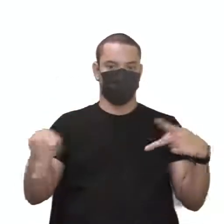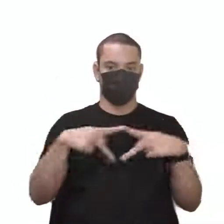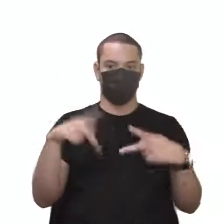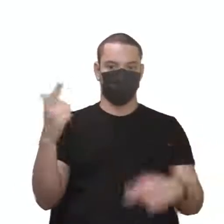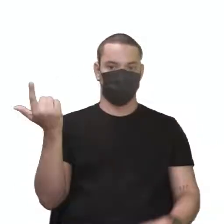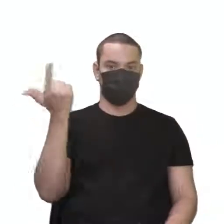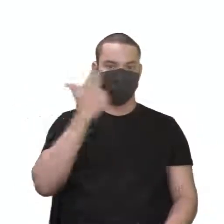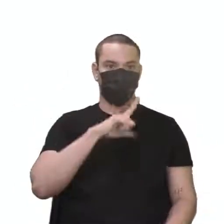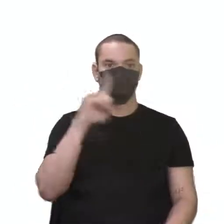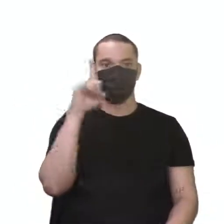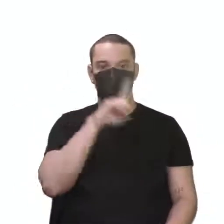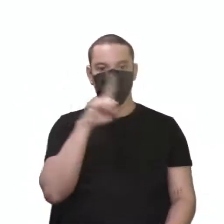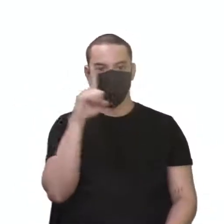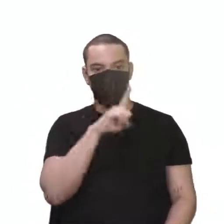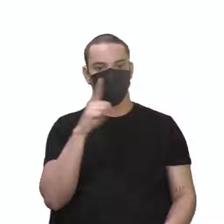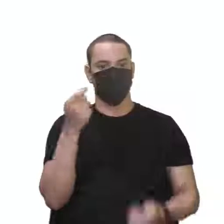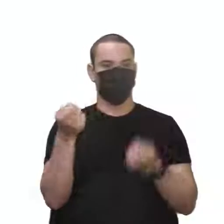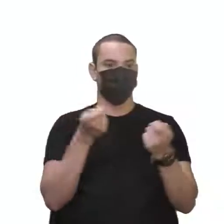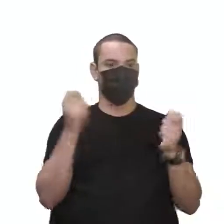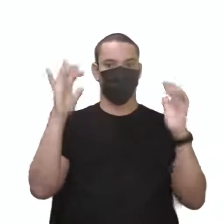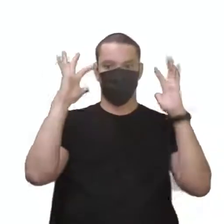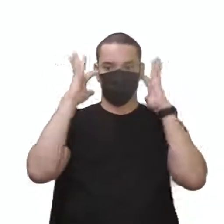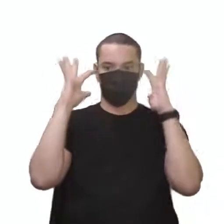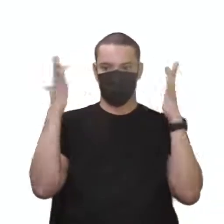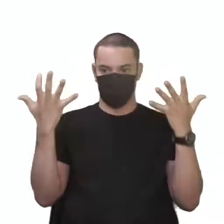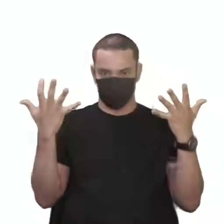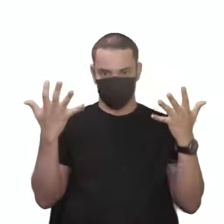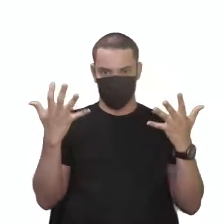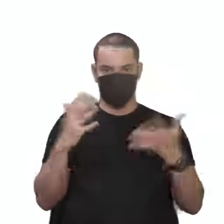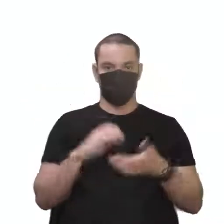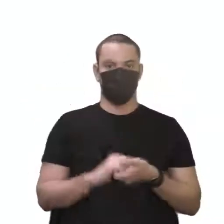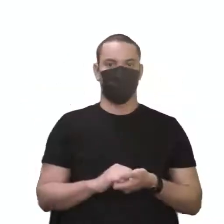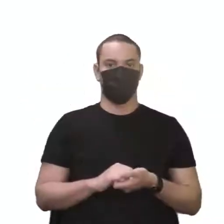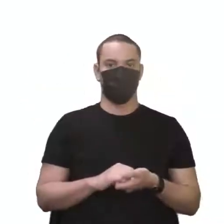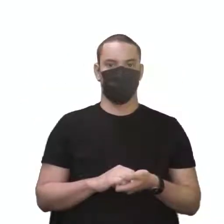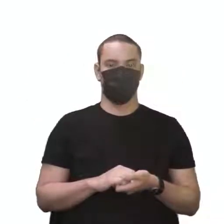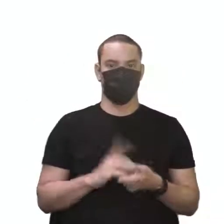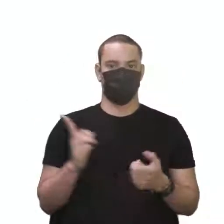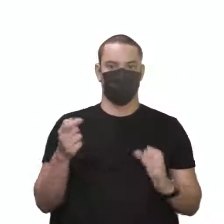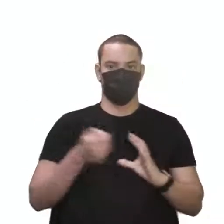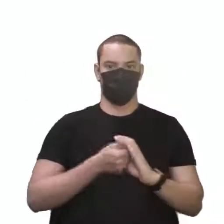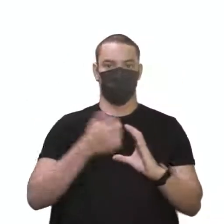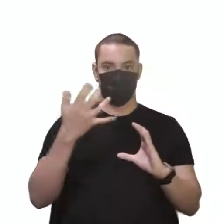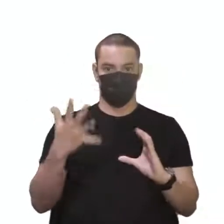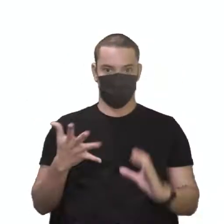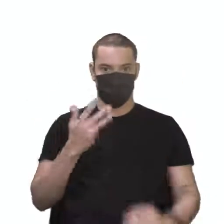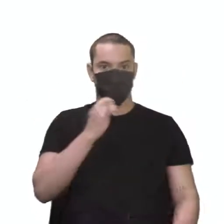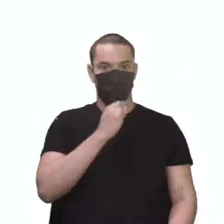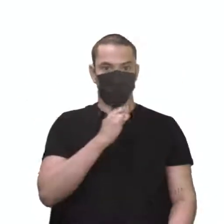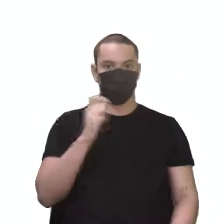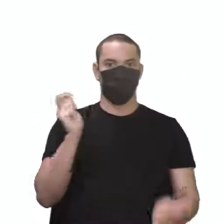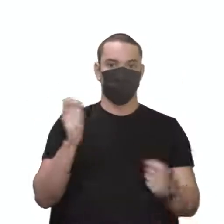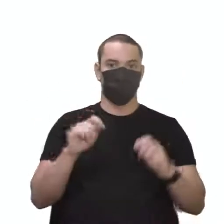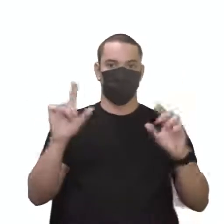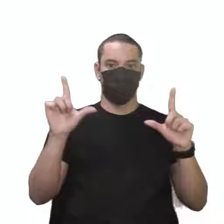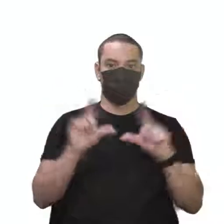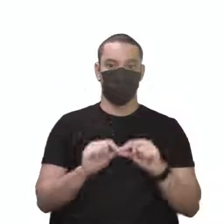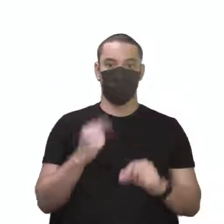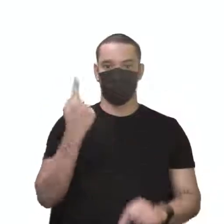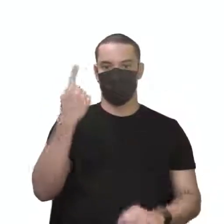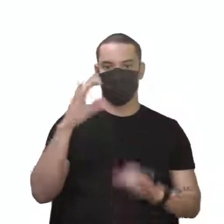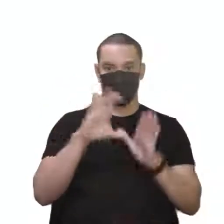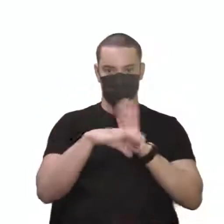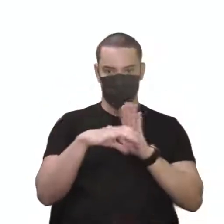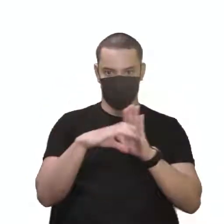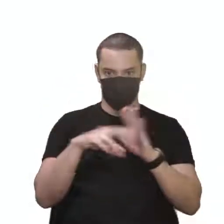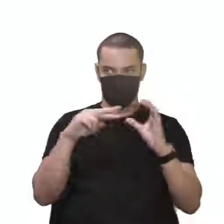para reparar o defeito genético, certo? Essas características podem ser resumidas em um único conceito.